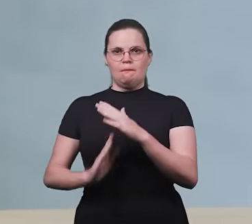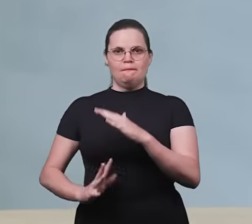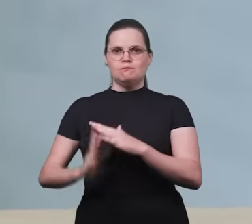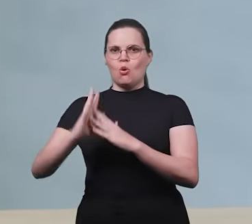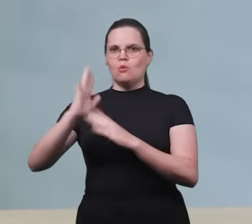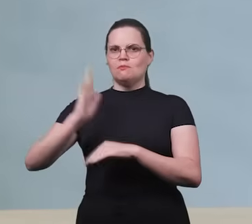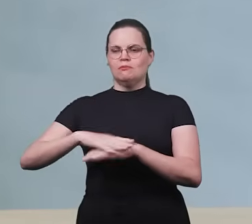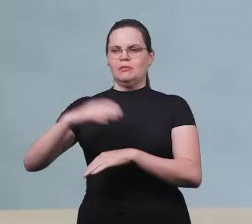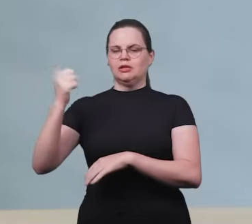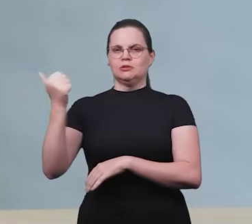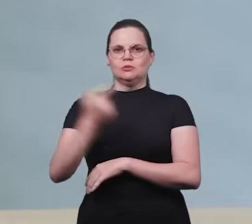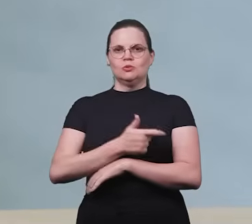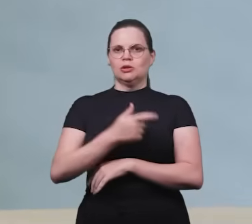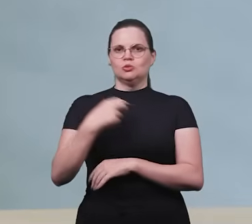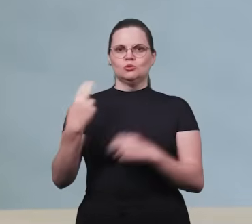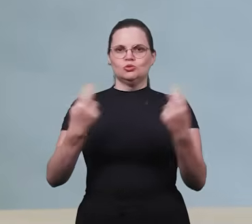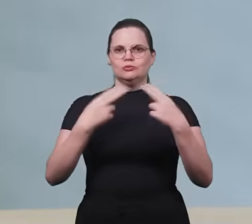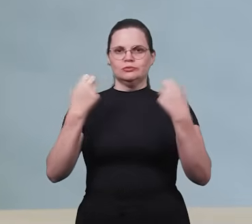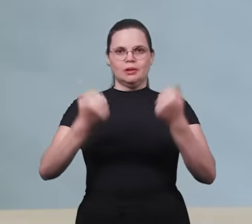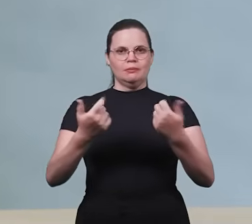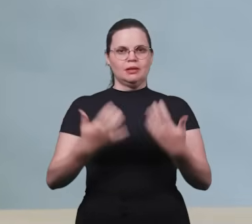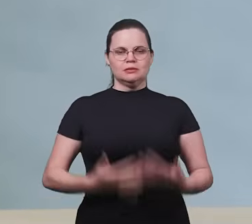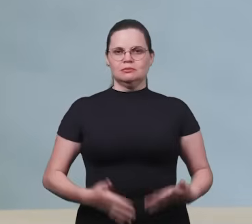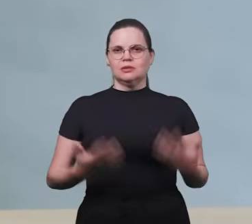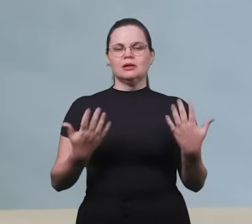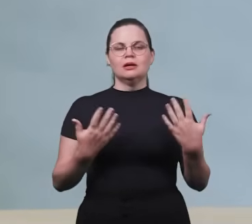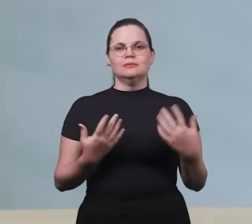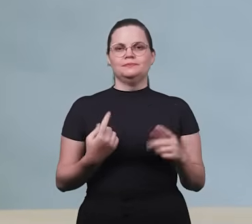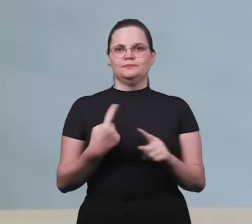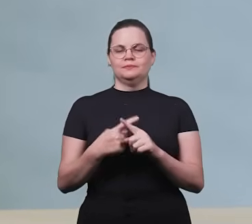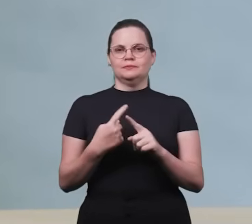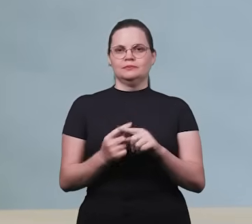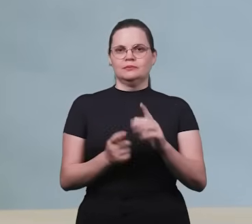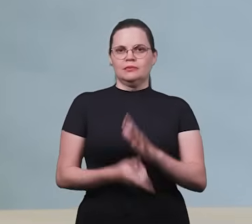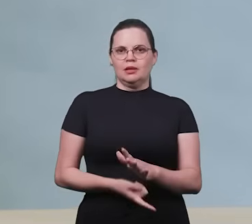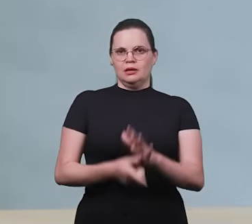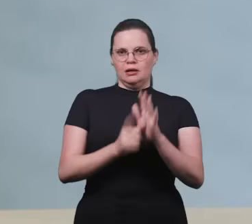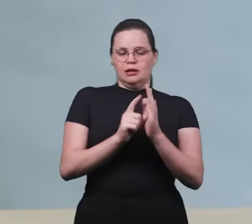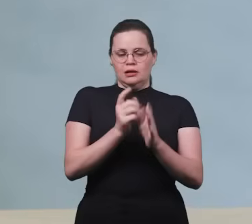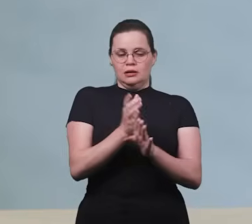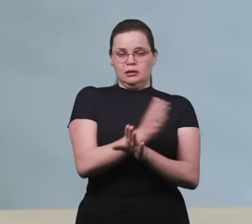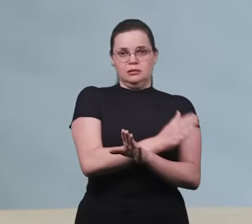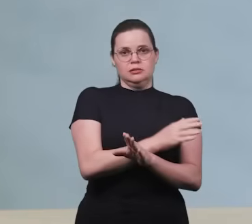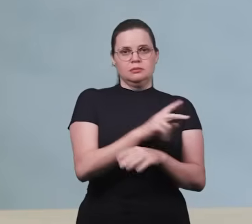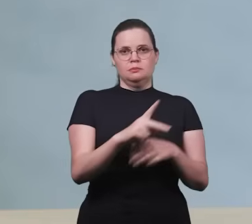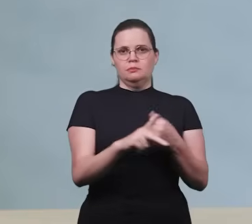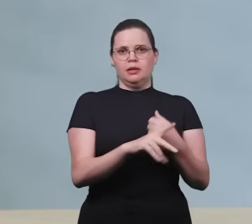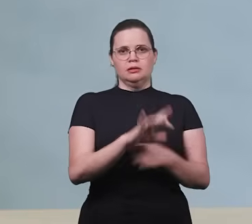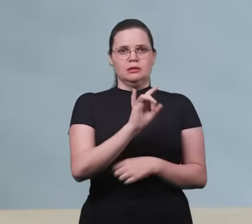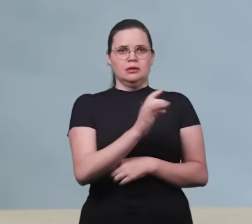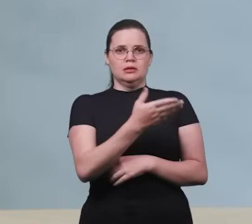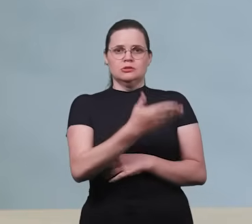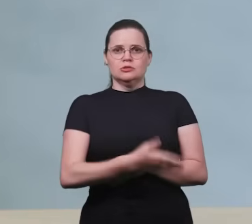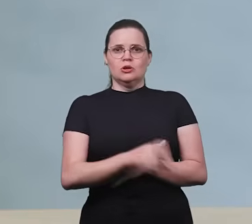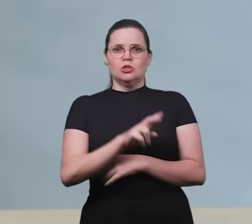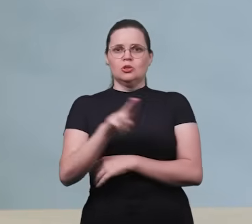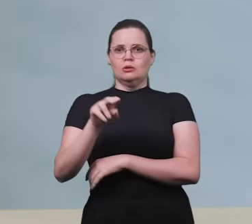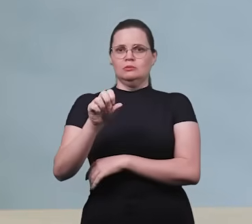ela transcende todo o entendimento humano, né? Porque antes de seguir a Jesus, Pedro era apenas